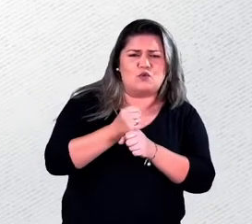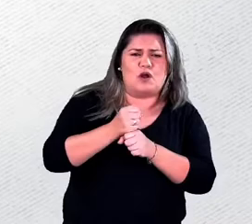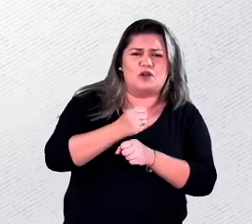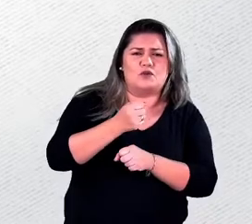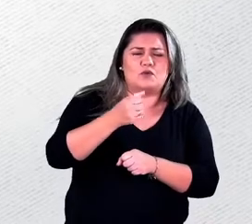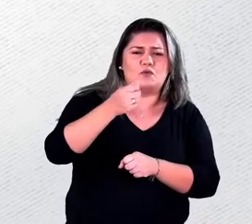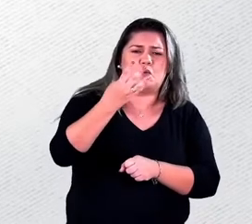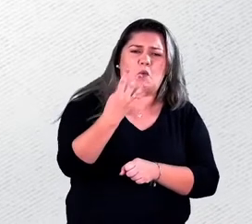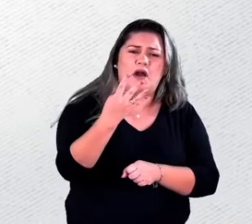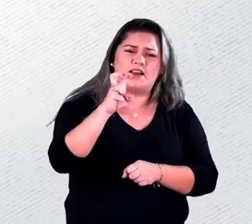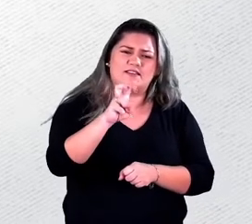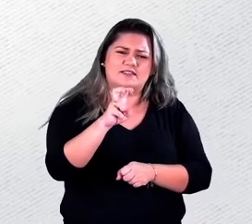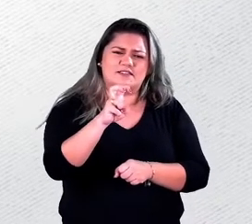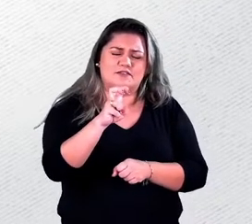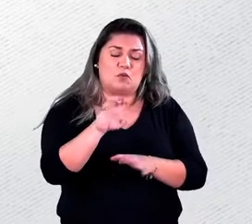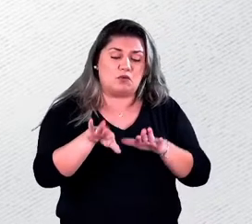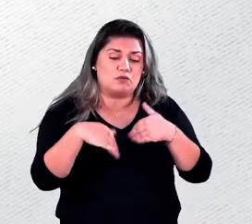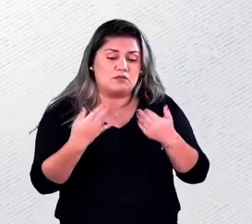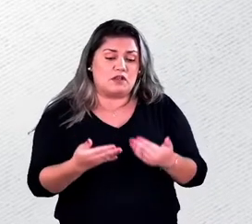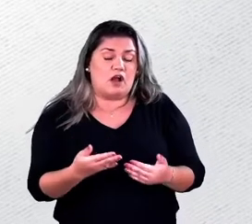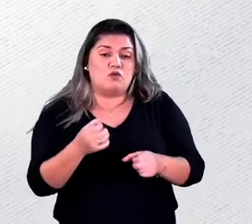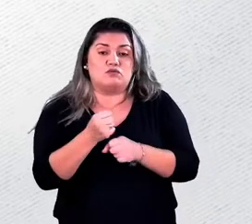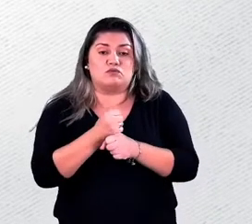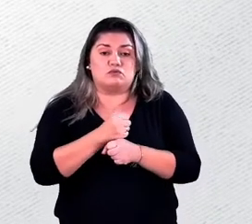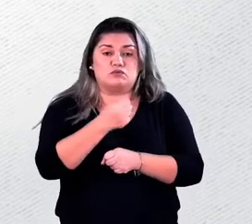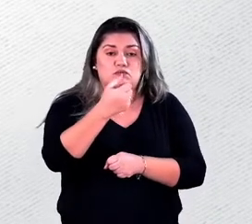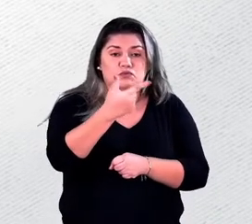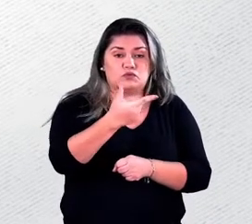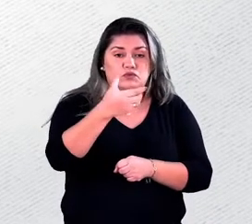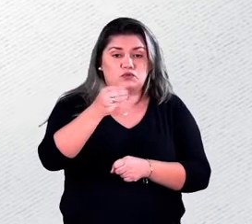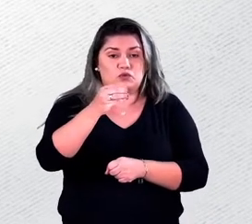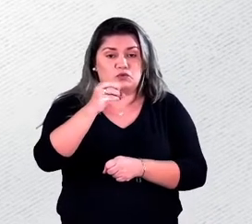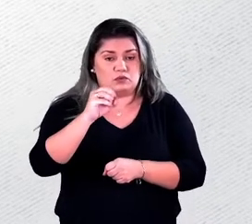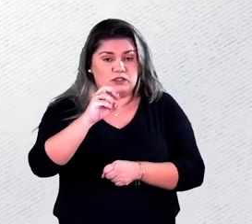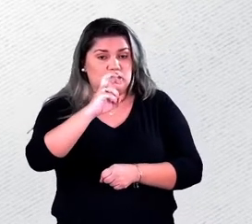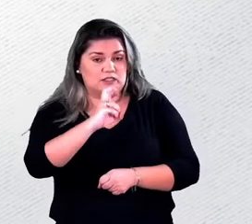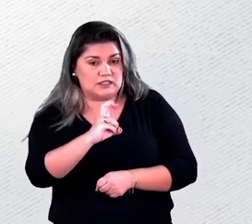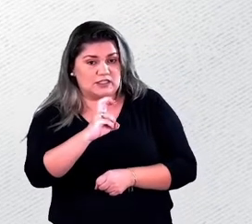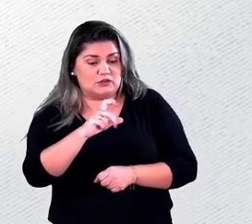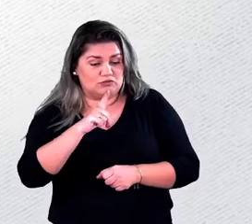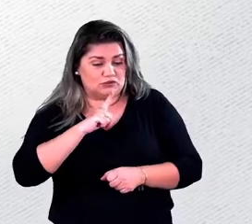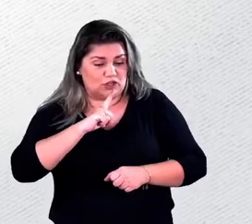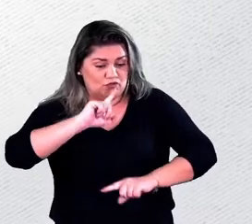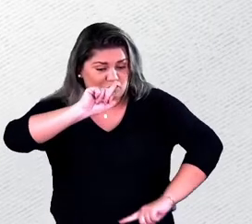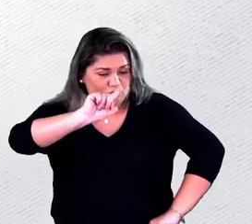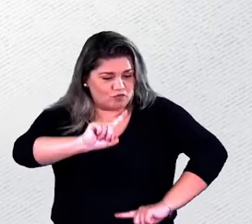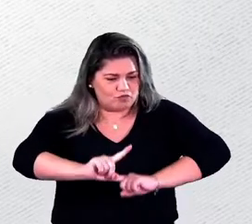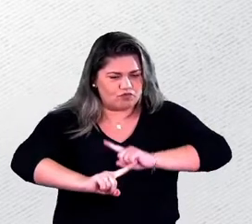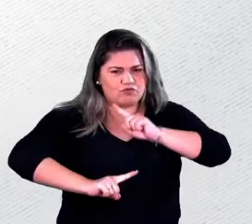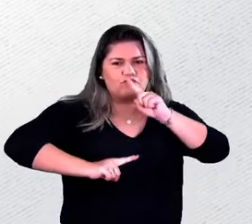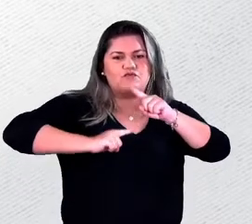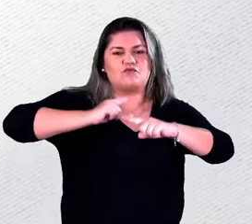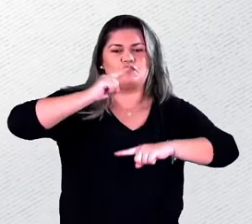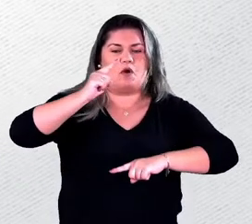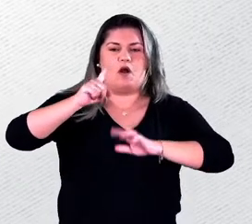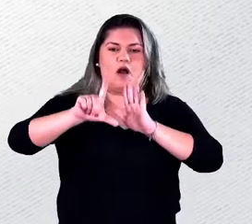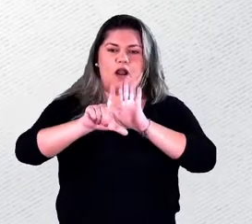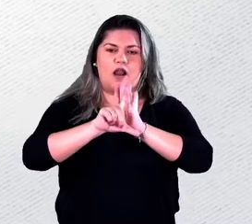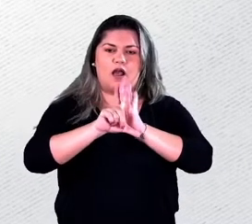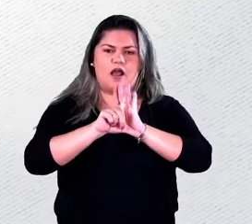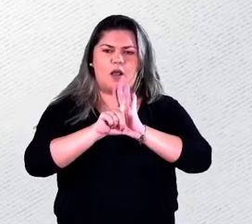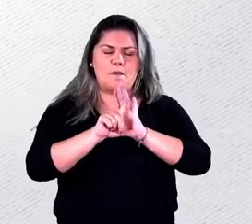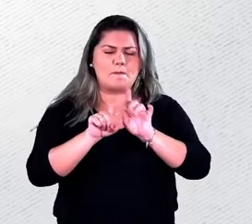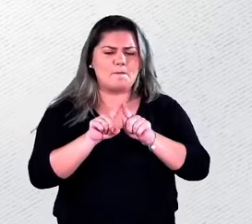2005 nós tivemos uma evolução Nós demos um grande passo evolutivo Mas esse